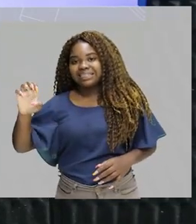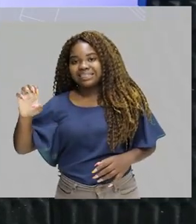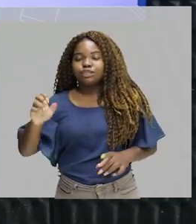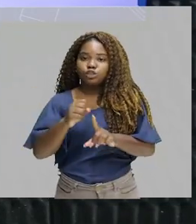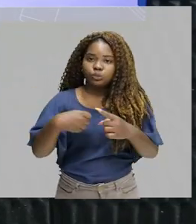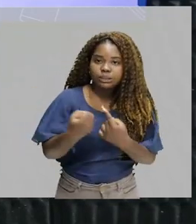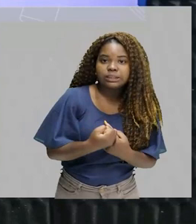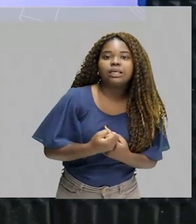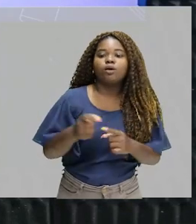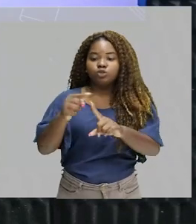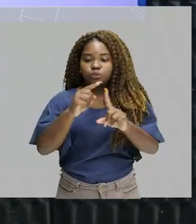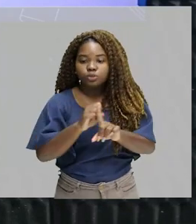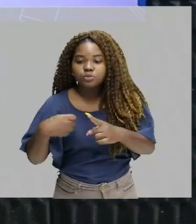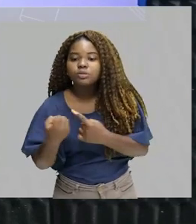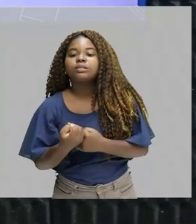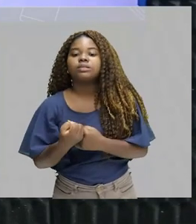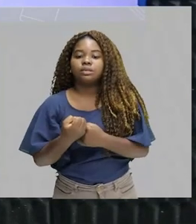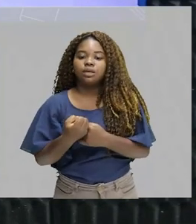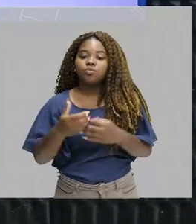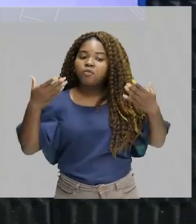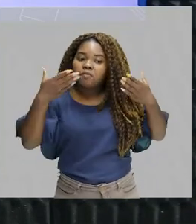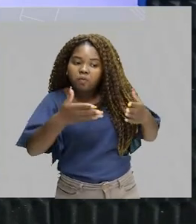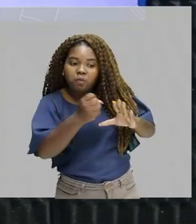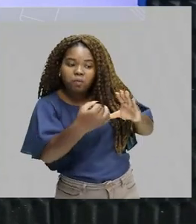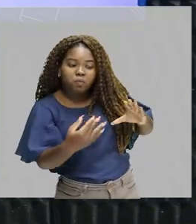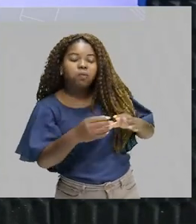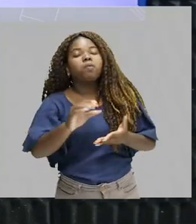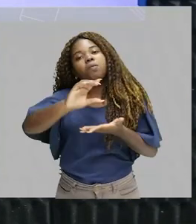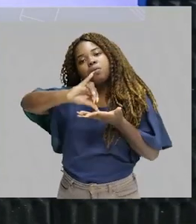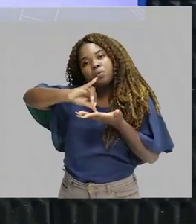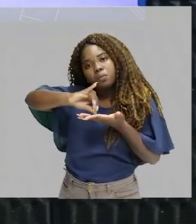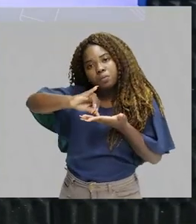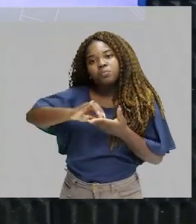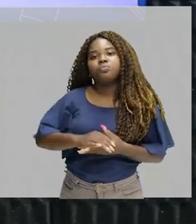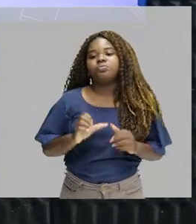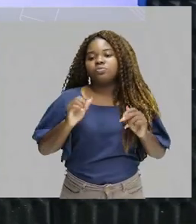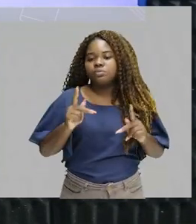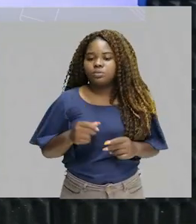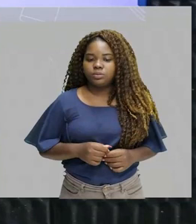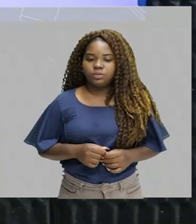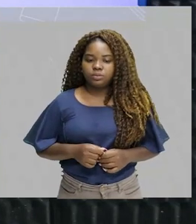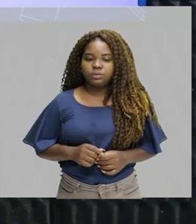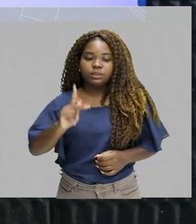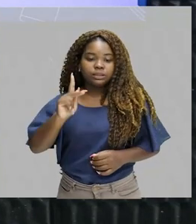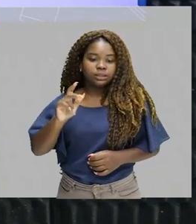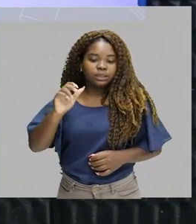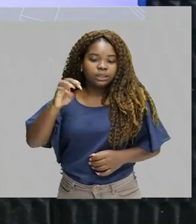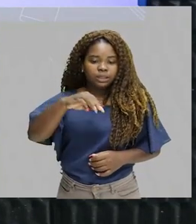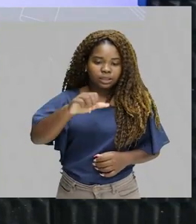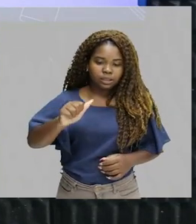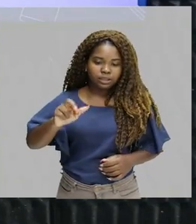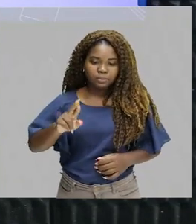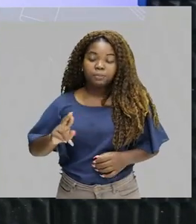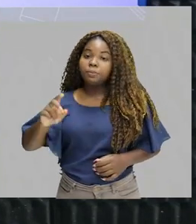característica da sociedade capitalista Ok vamos seguir aqui Carl Marx importante